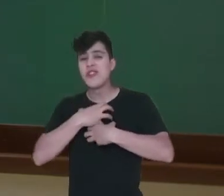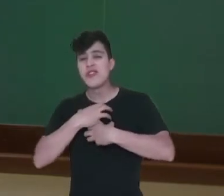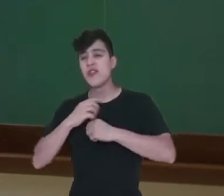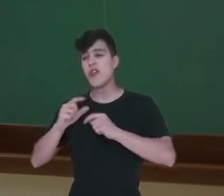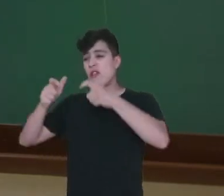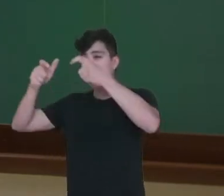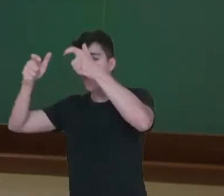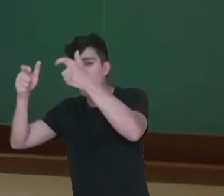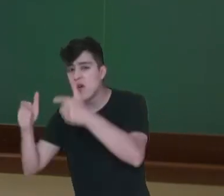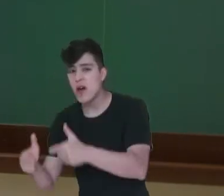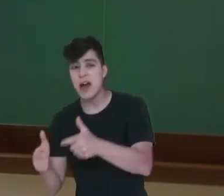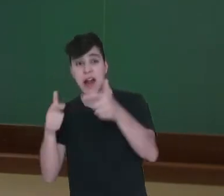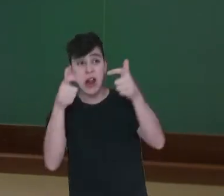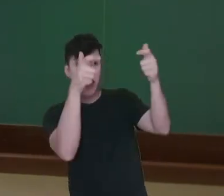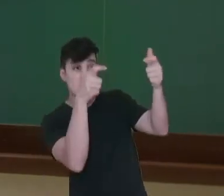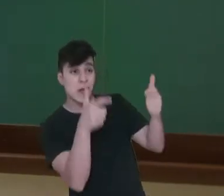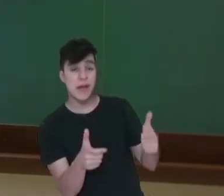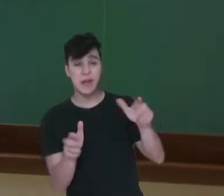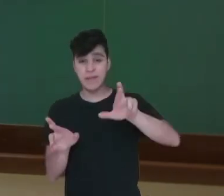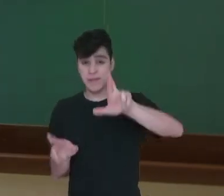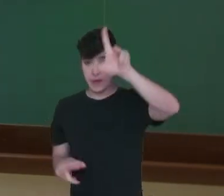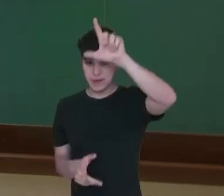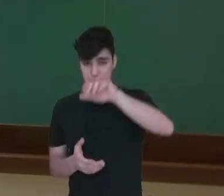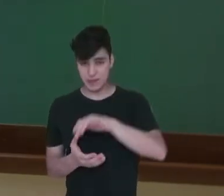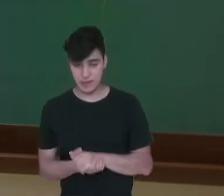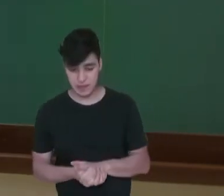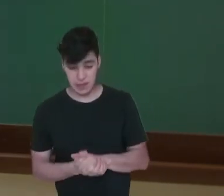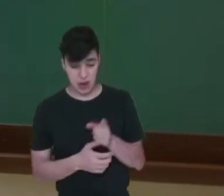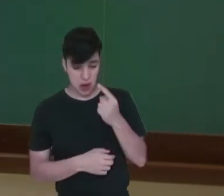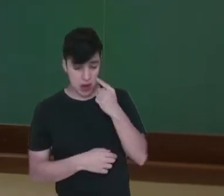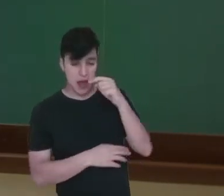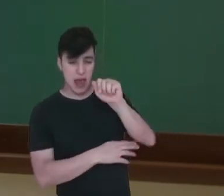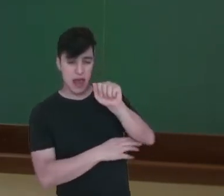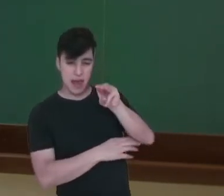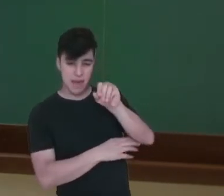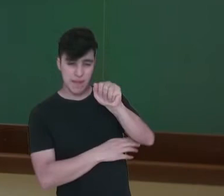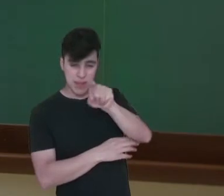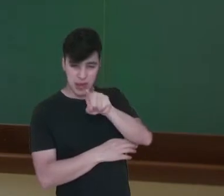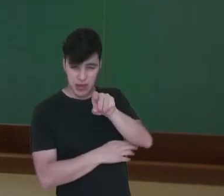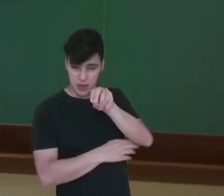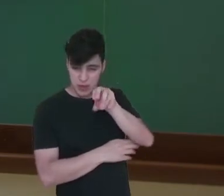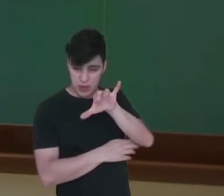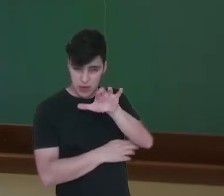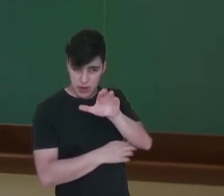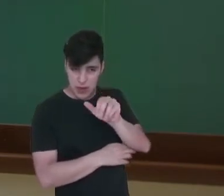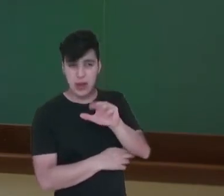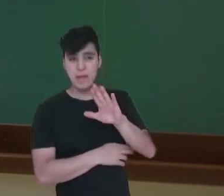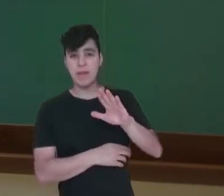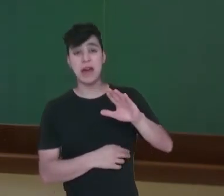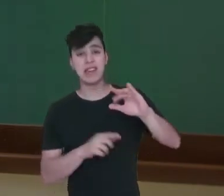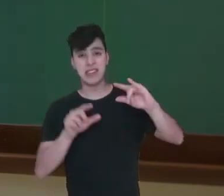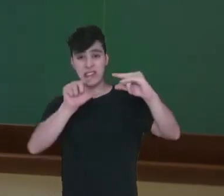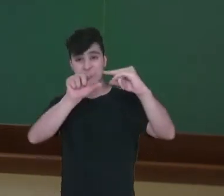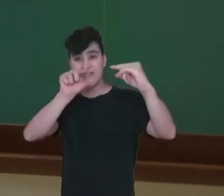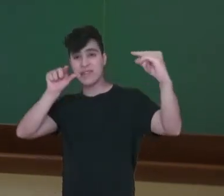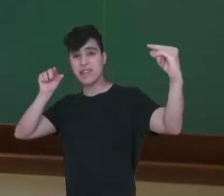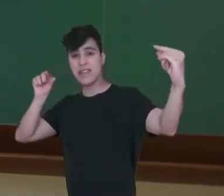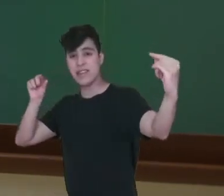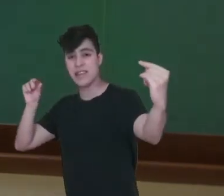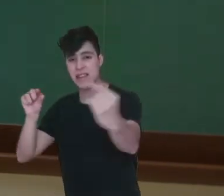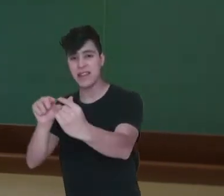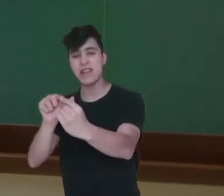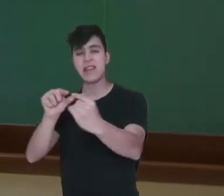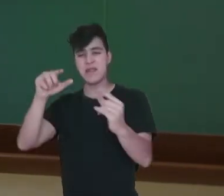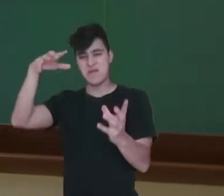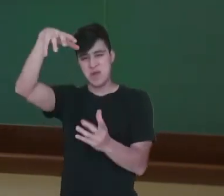localização geográfica delas. Então, nós vamos ter a floresta amazônica ali mais na região equatorial, e a